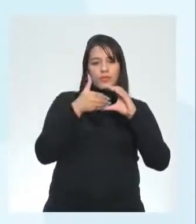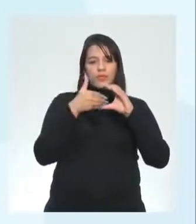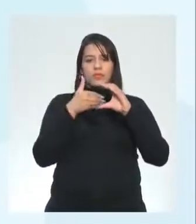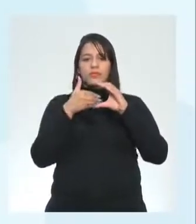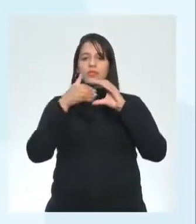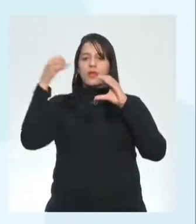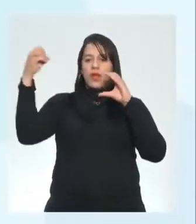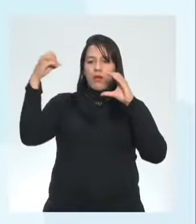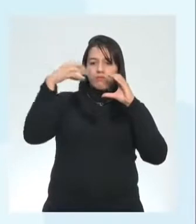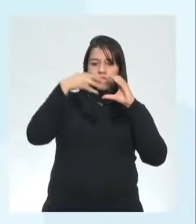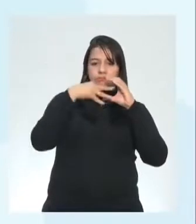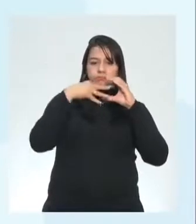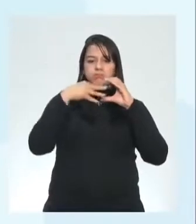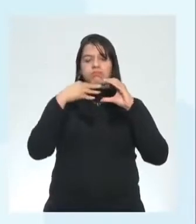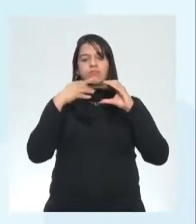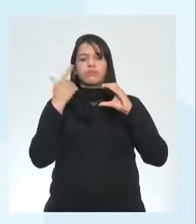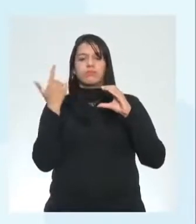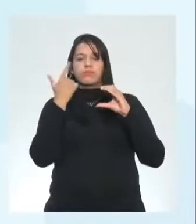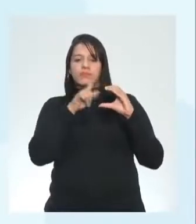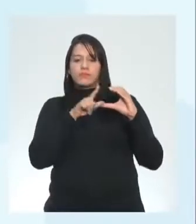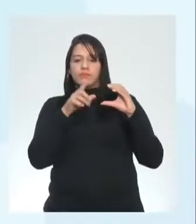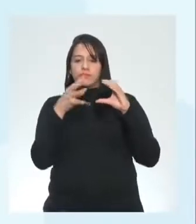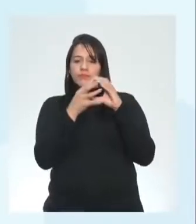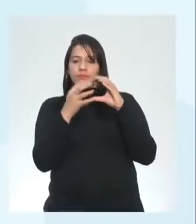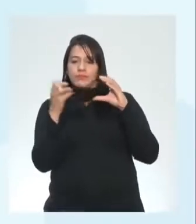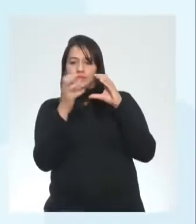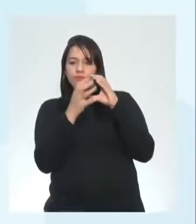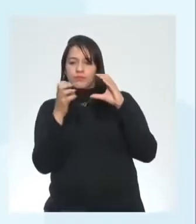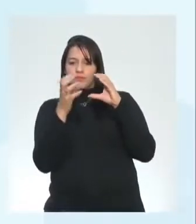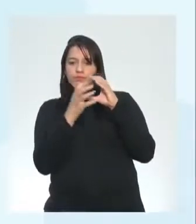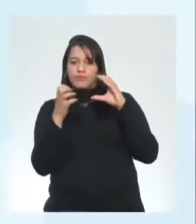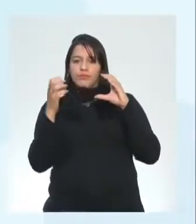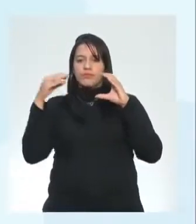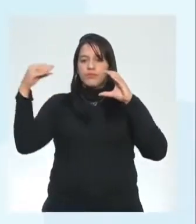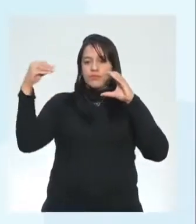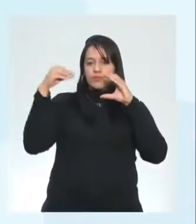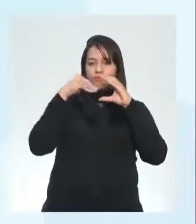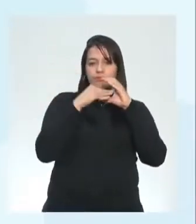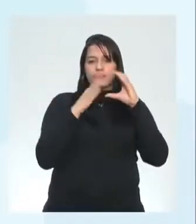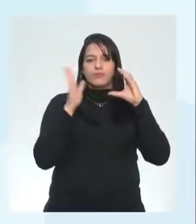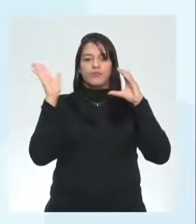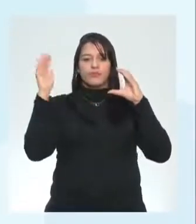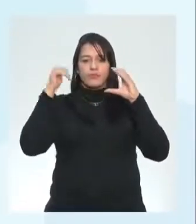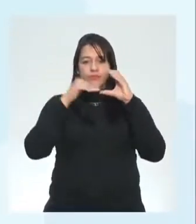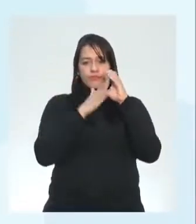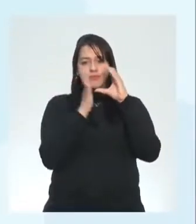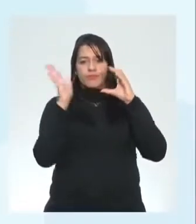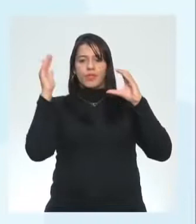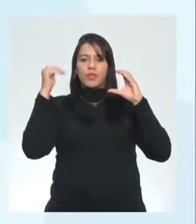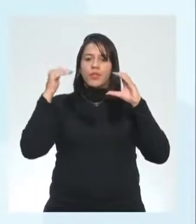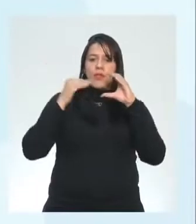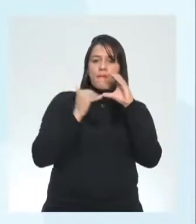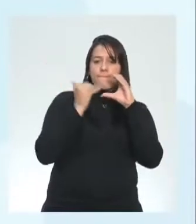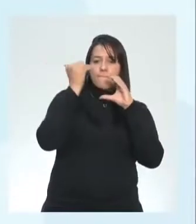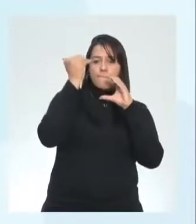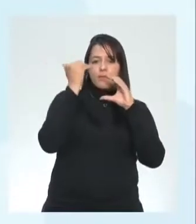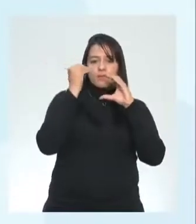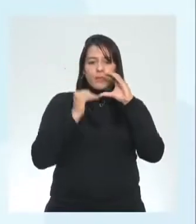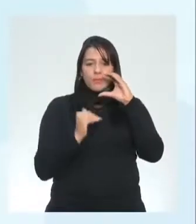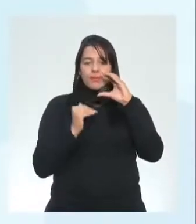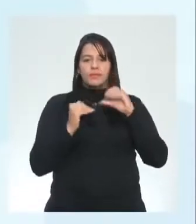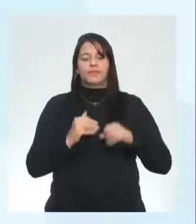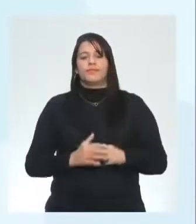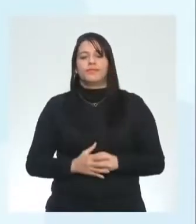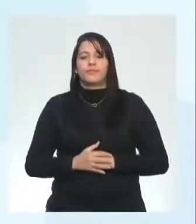que você consegue, então, fazer esse controle de entrada de luz, né? Se vai entrar mais ou menos luz, nesse